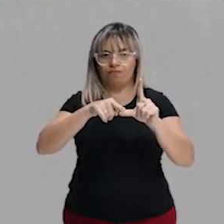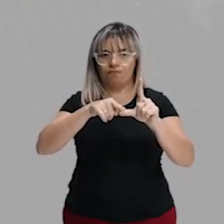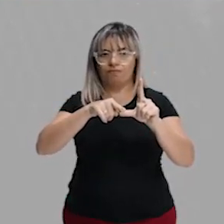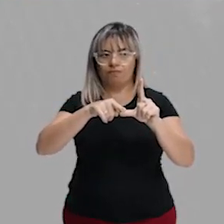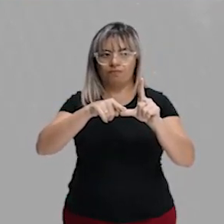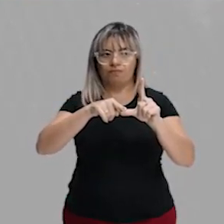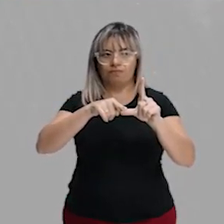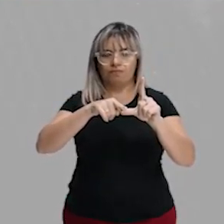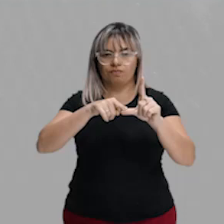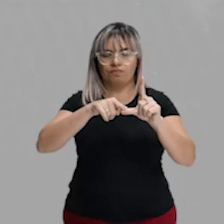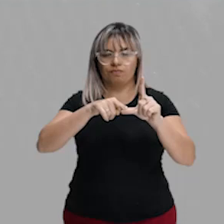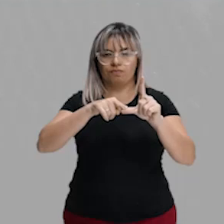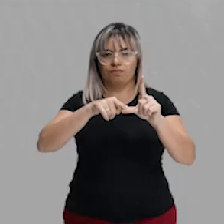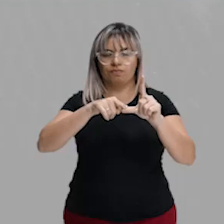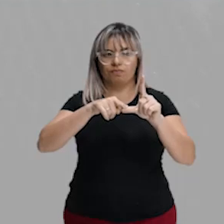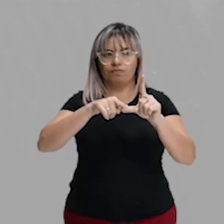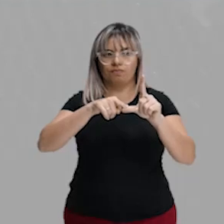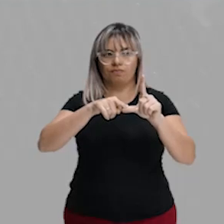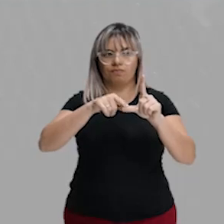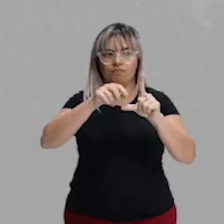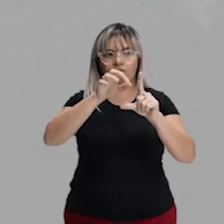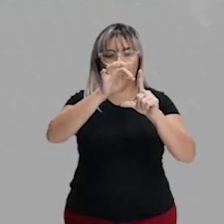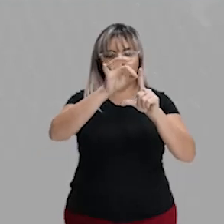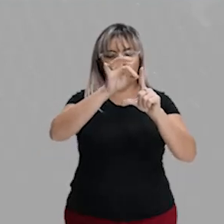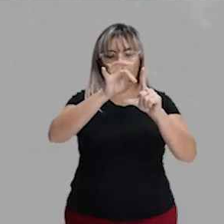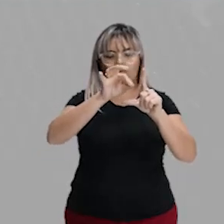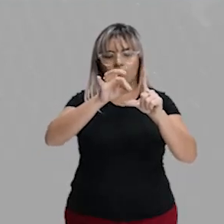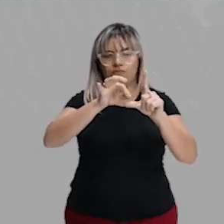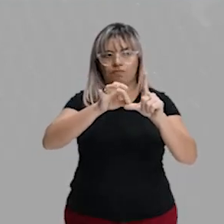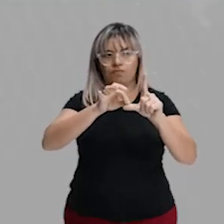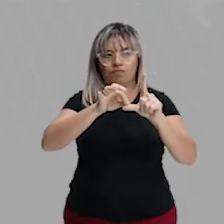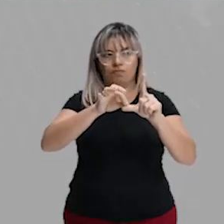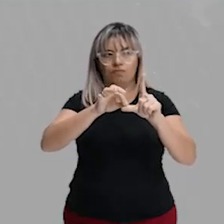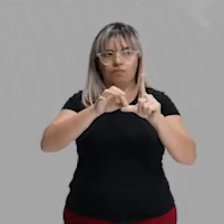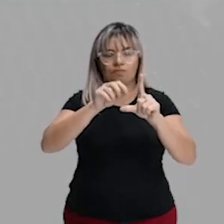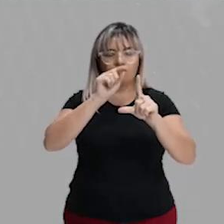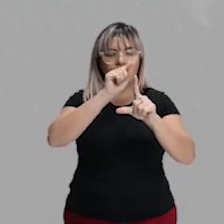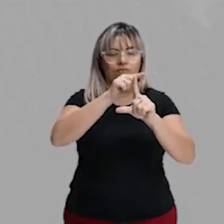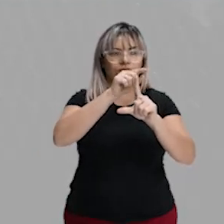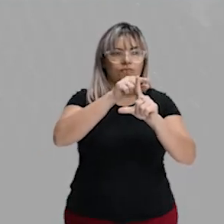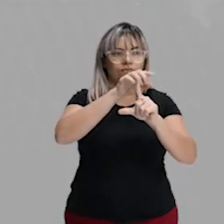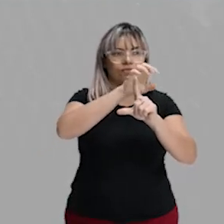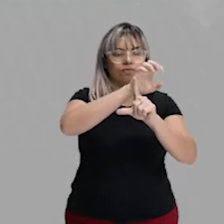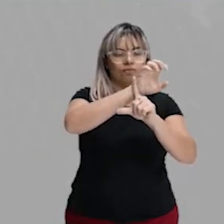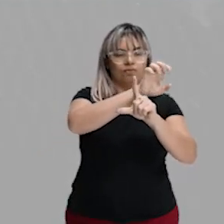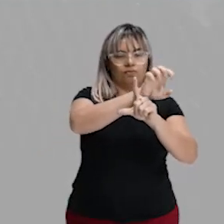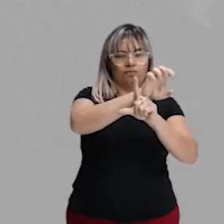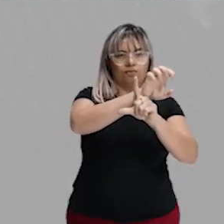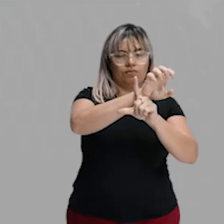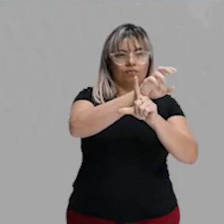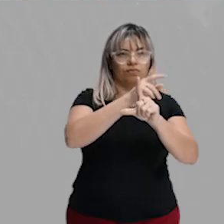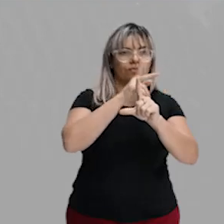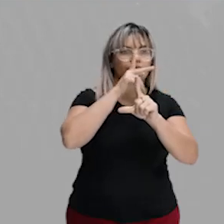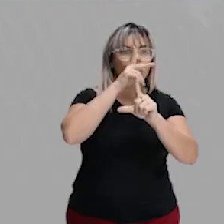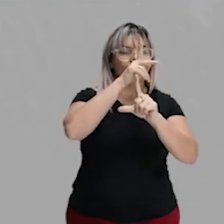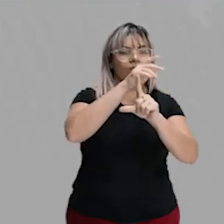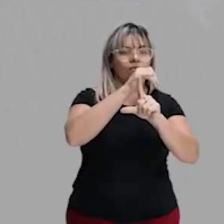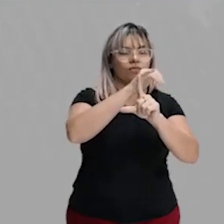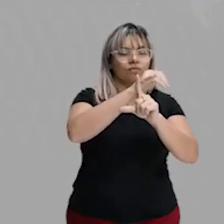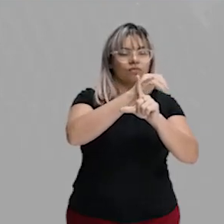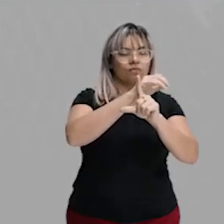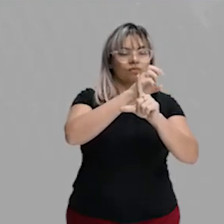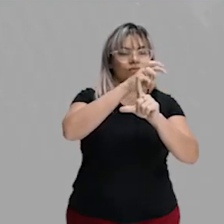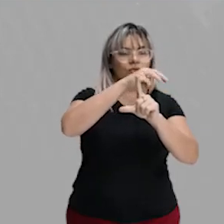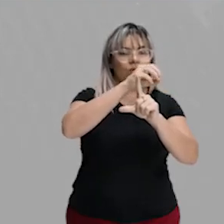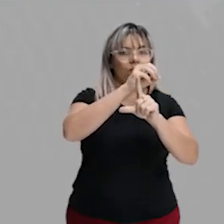decrescente, tá ok? Onde aqui em cima, né, eu tenho a força eletromotriz,